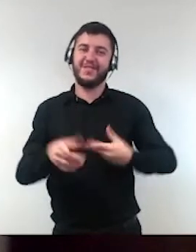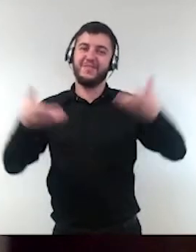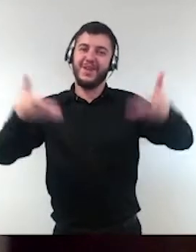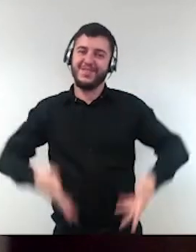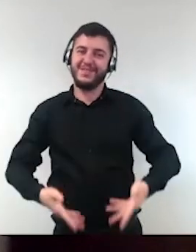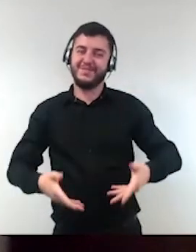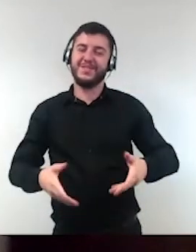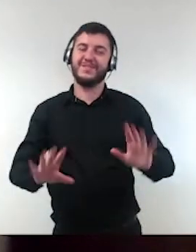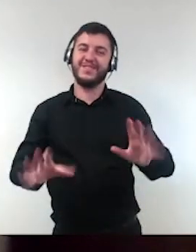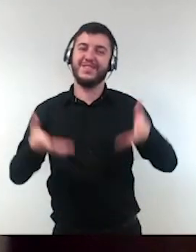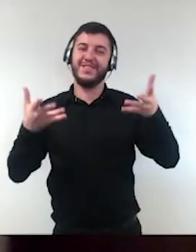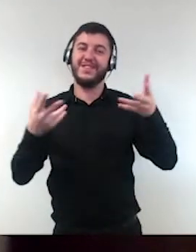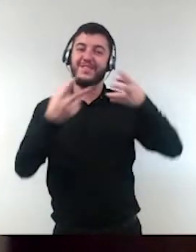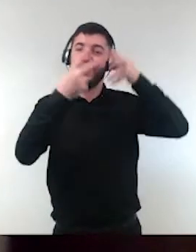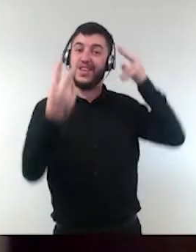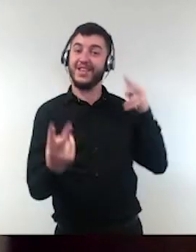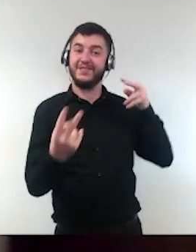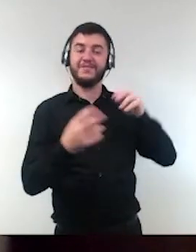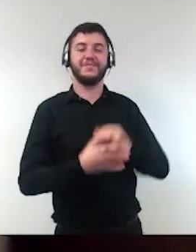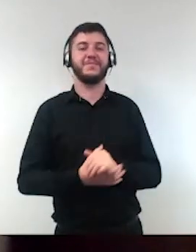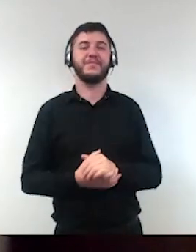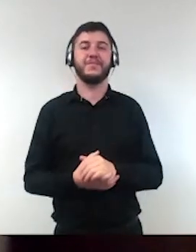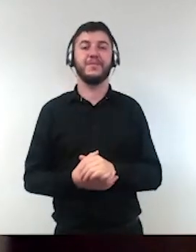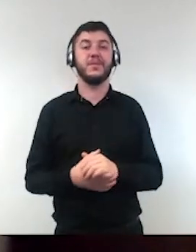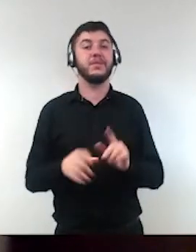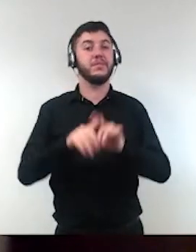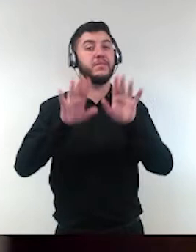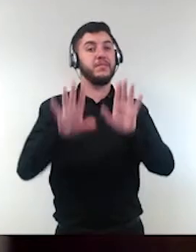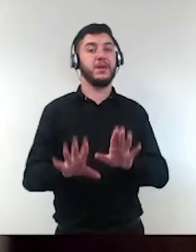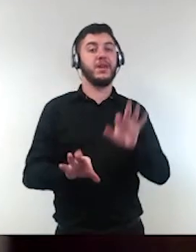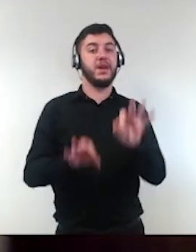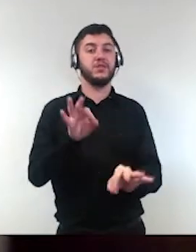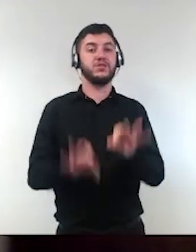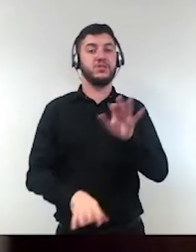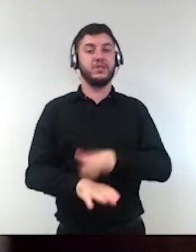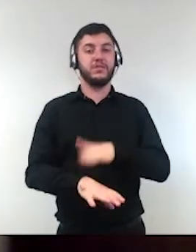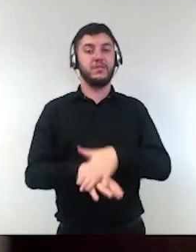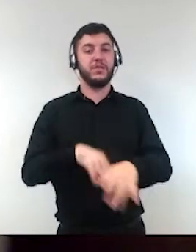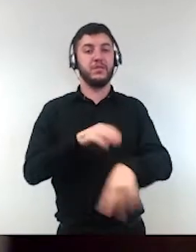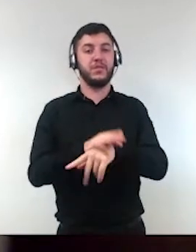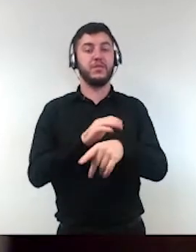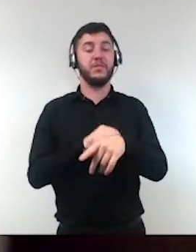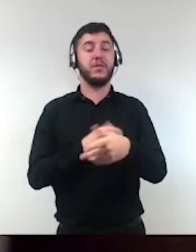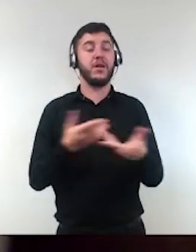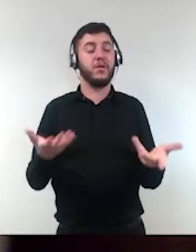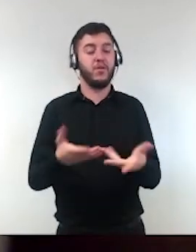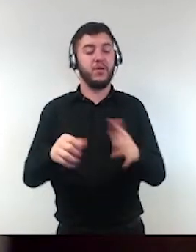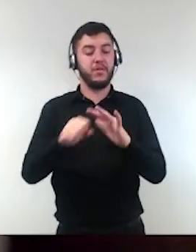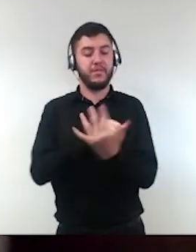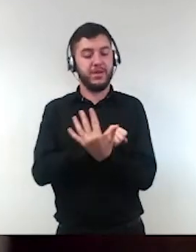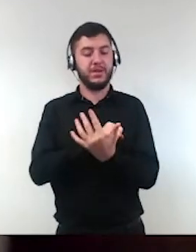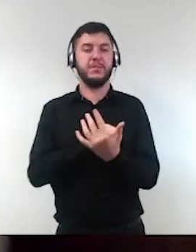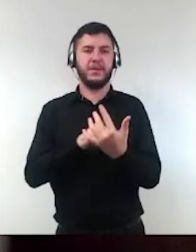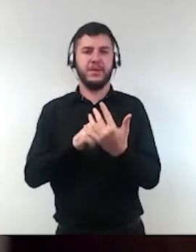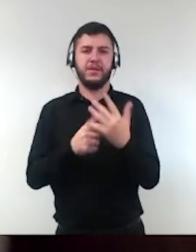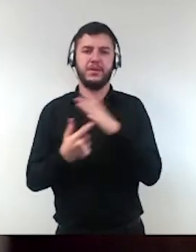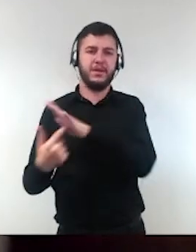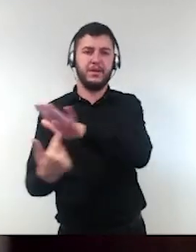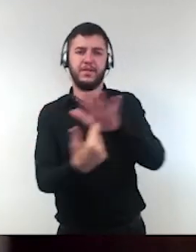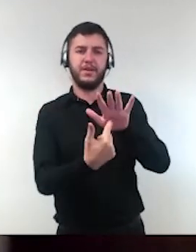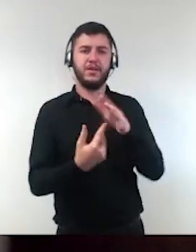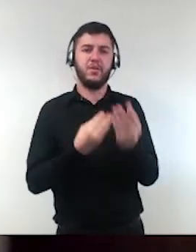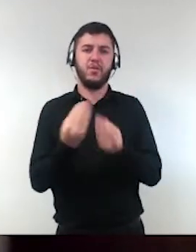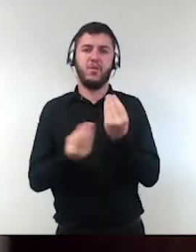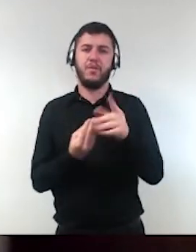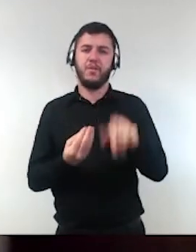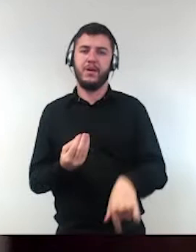virtual. A justiça, durante a pandemia, a justiça brasileira, ela se revelou. se revelou pelos